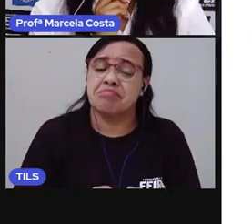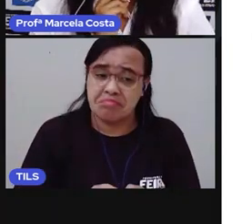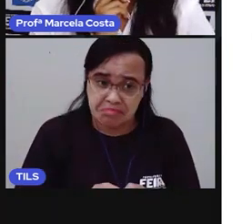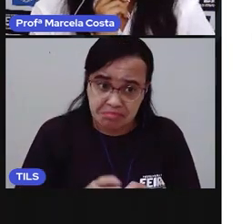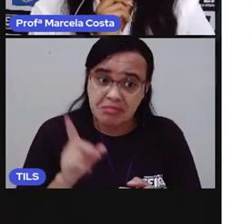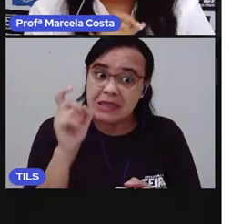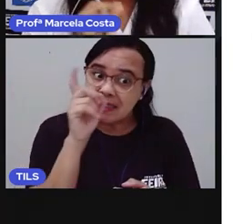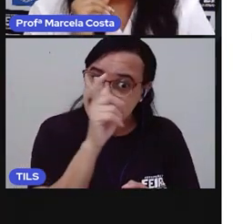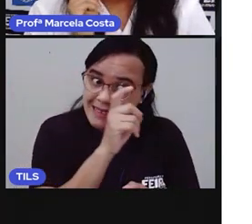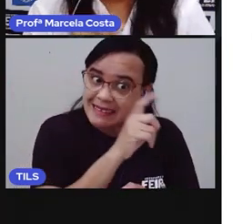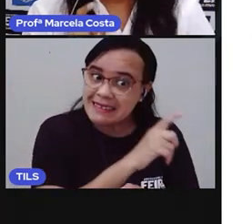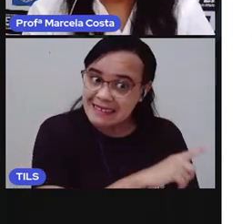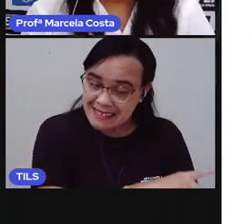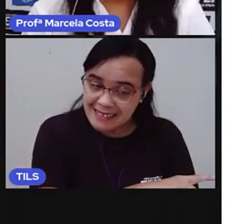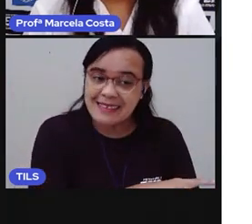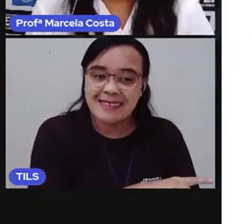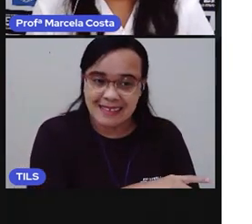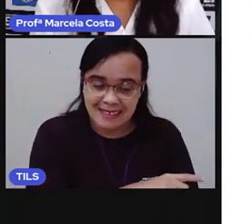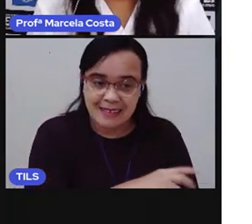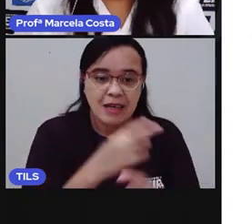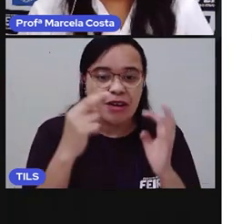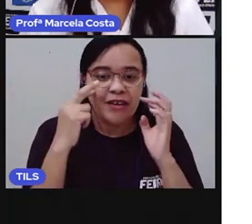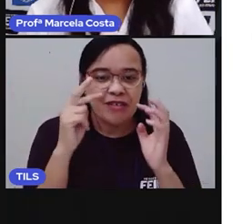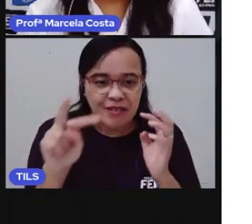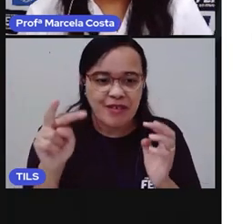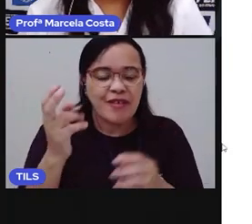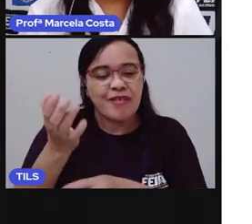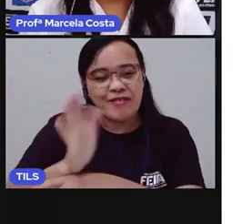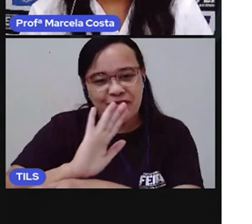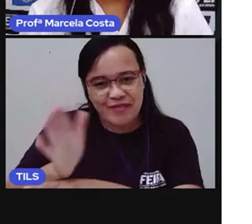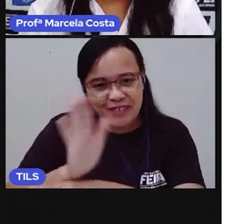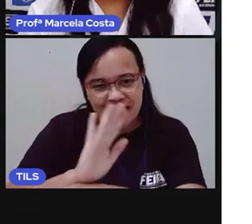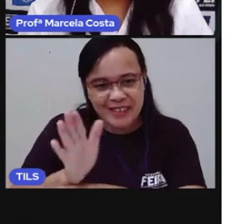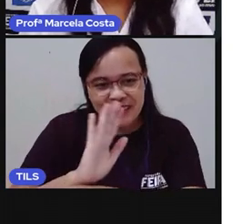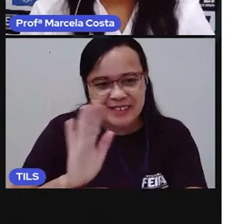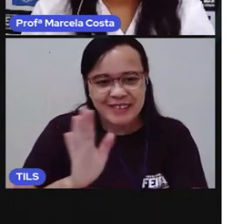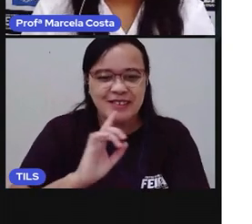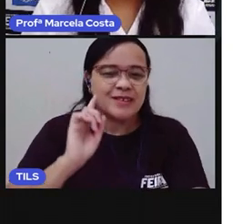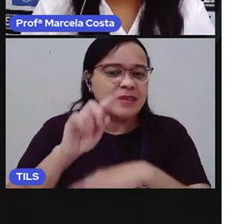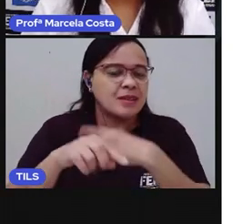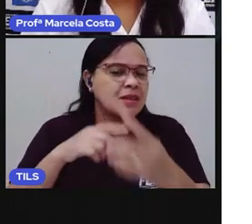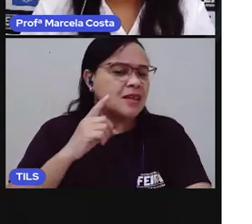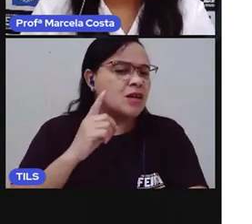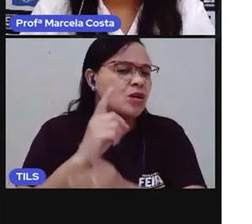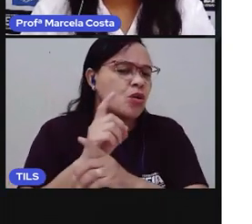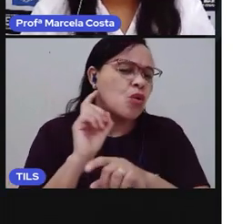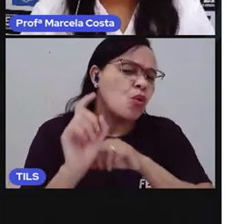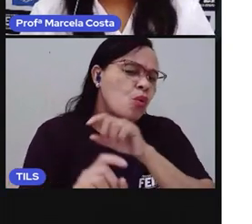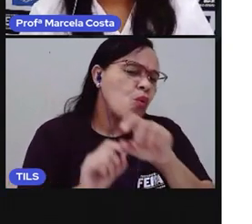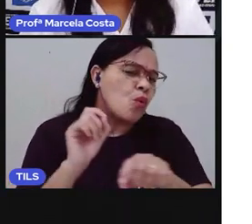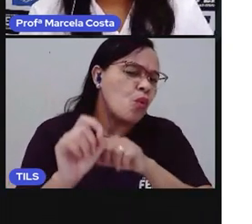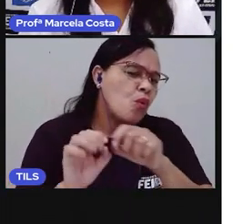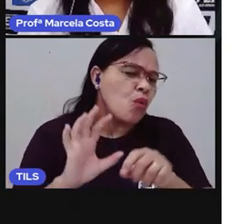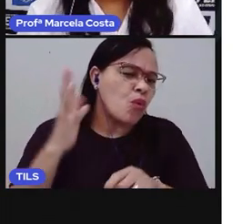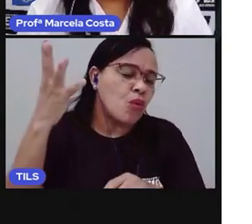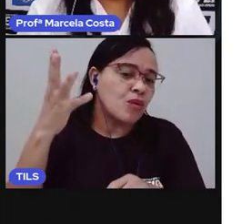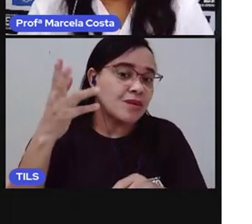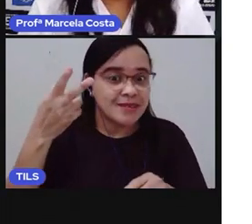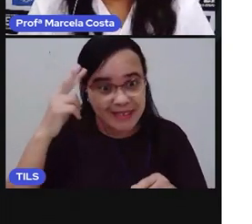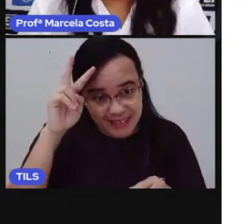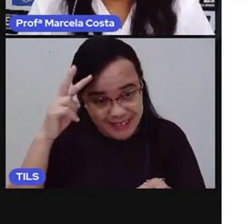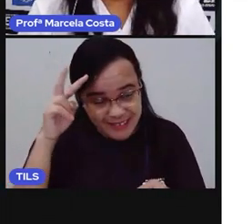uma confusão Assista esse vídeo Acesse aqui esse vídeo para descobrir que é que acontece nessa